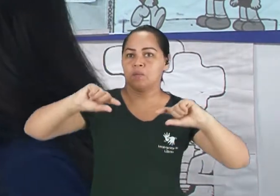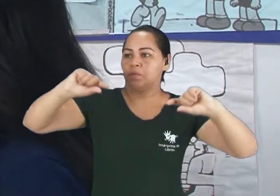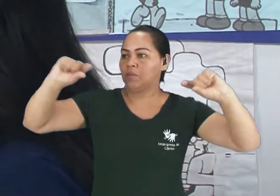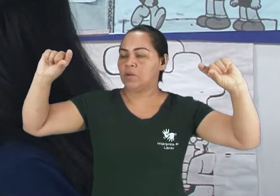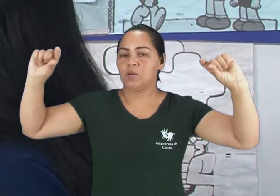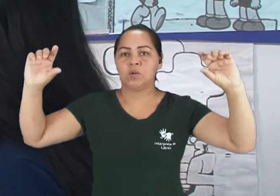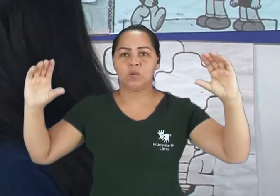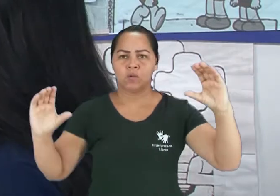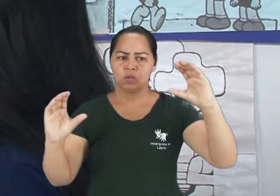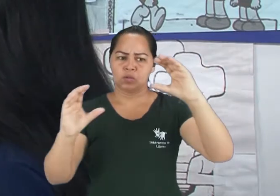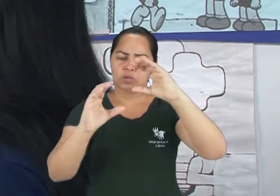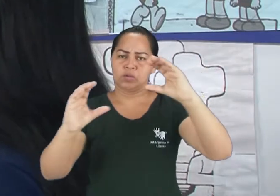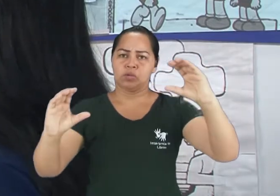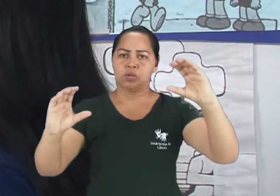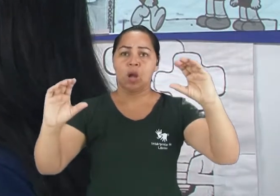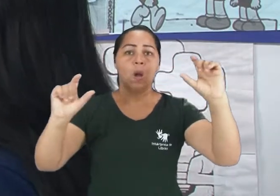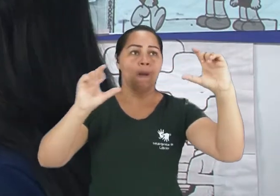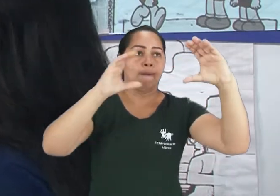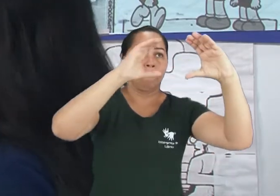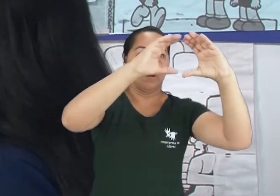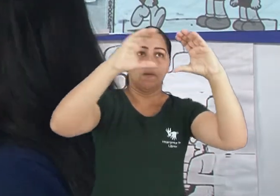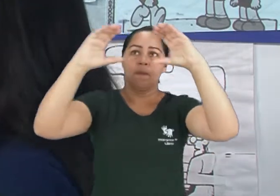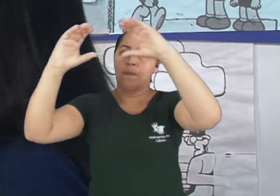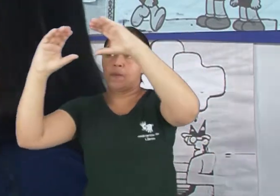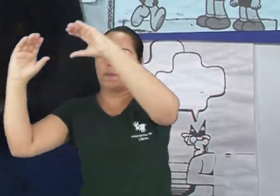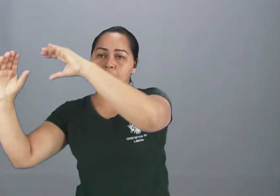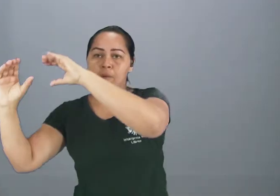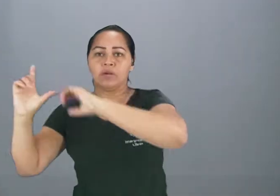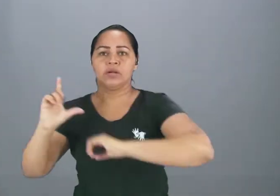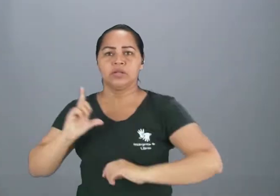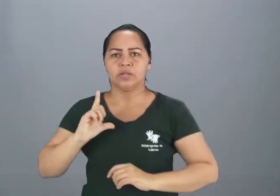que há comunicação entre Mônica e a personagem Titi, ó?